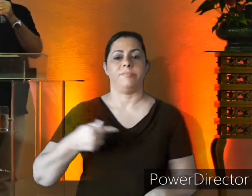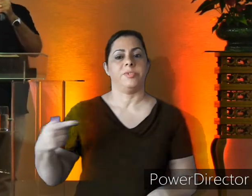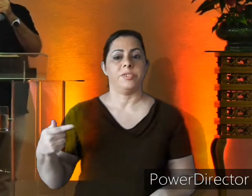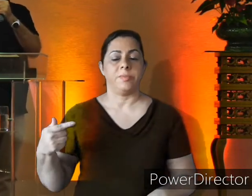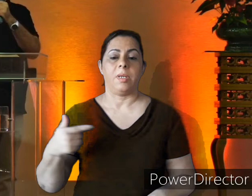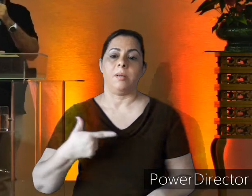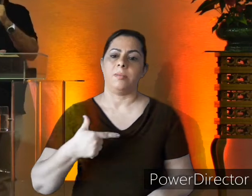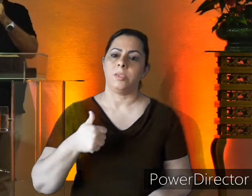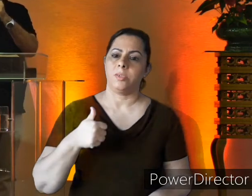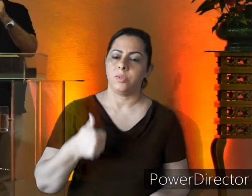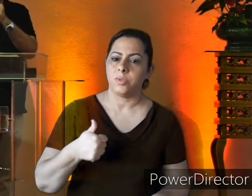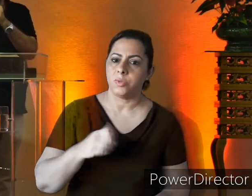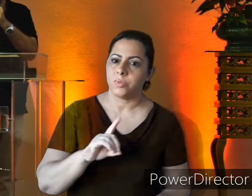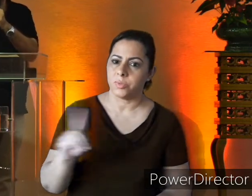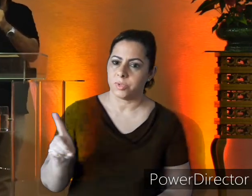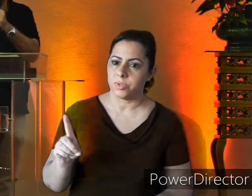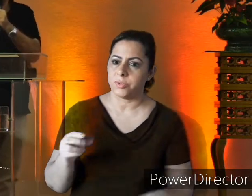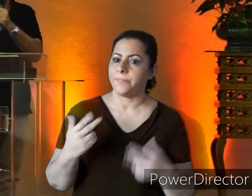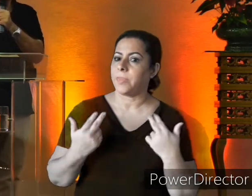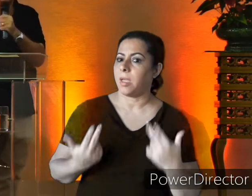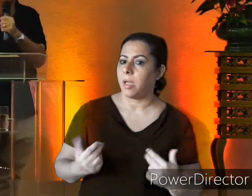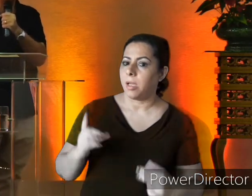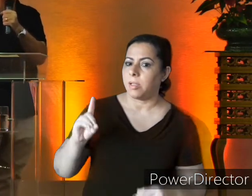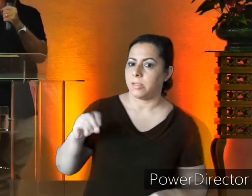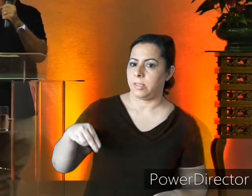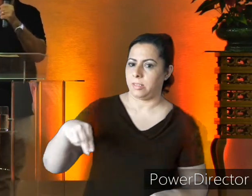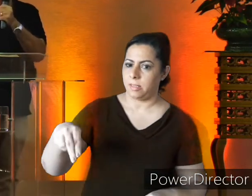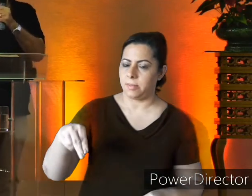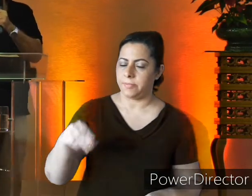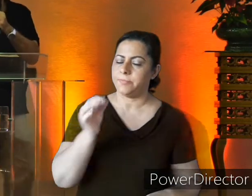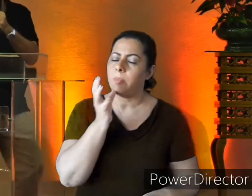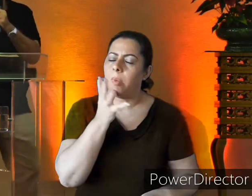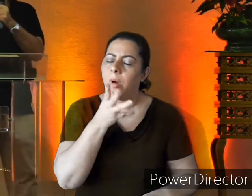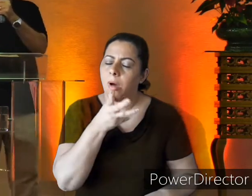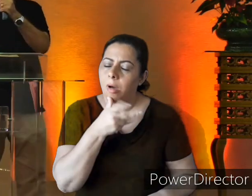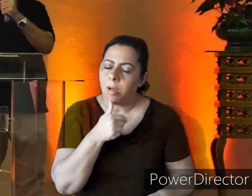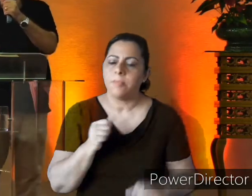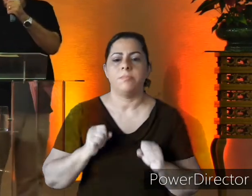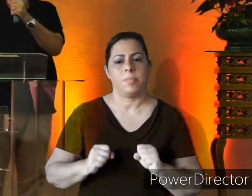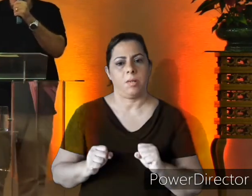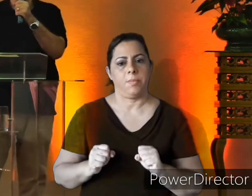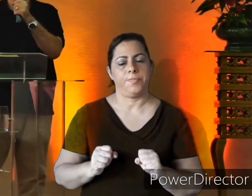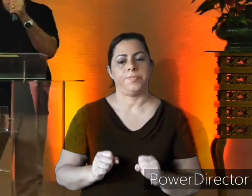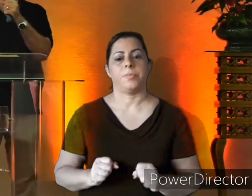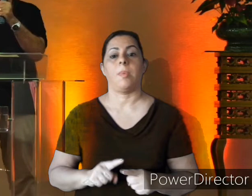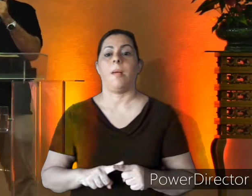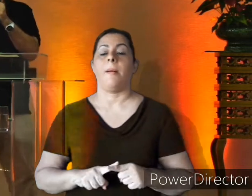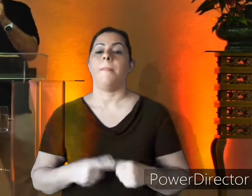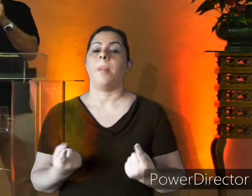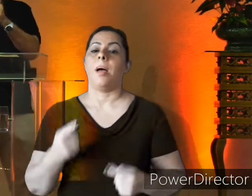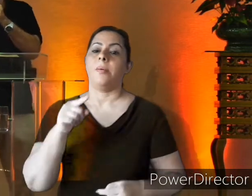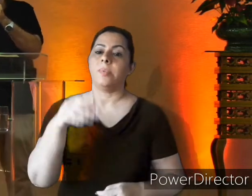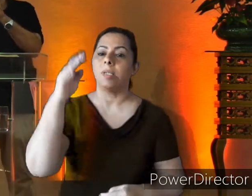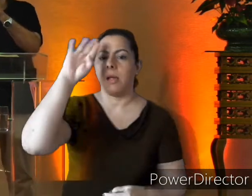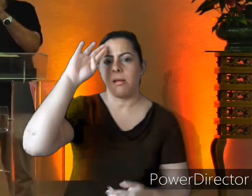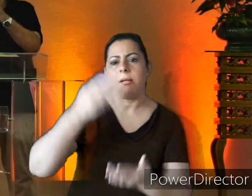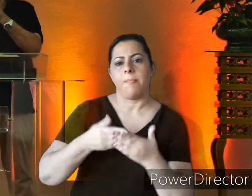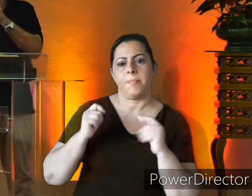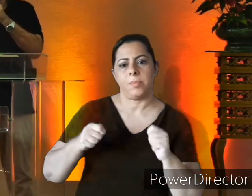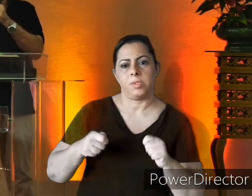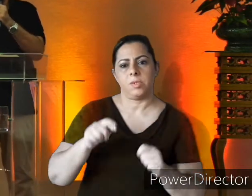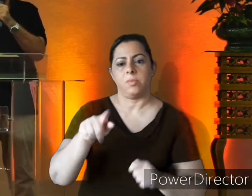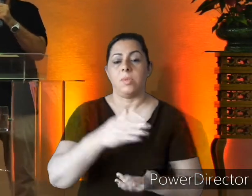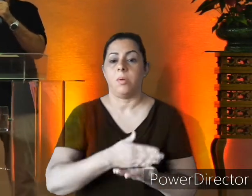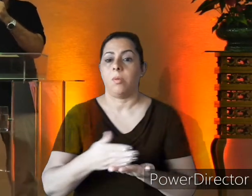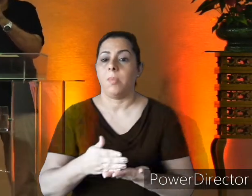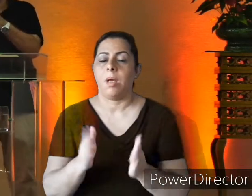de Deus, falar com o Senhor, Deus ouviu a tua oração, tem ouvido a tua oração, e